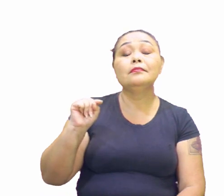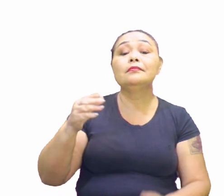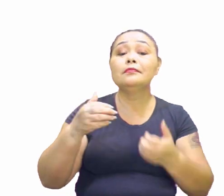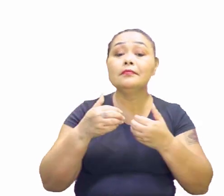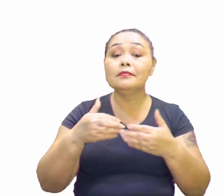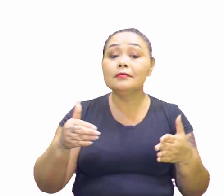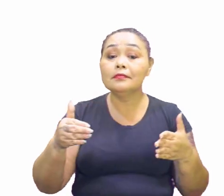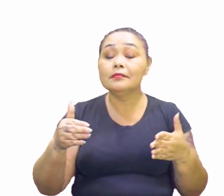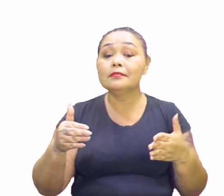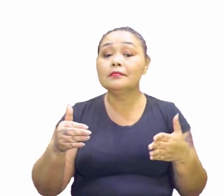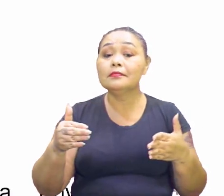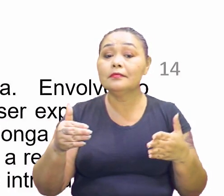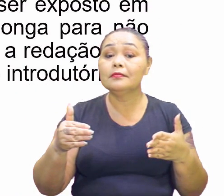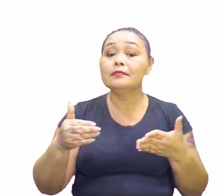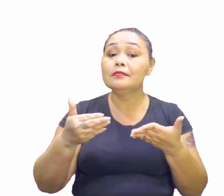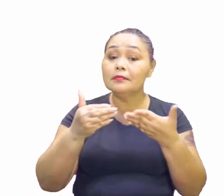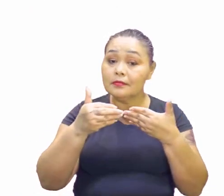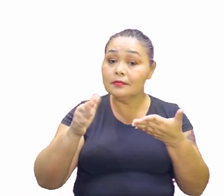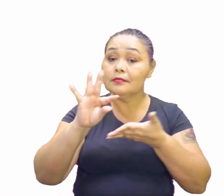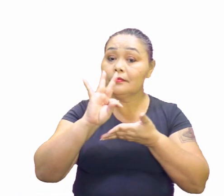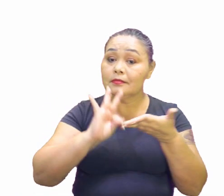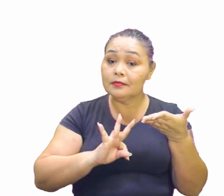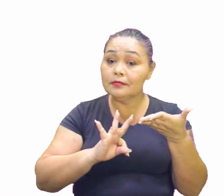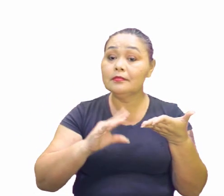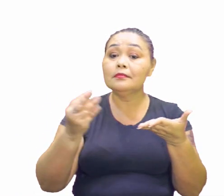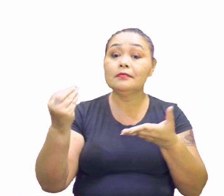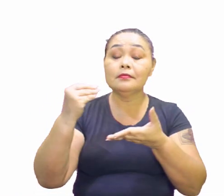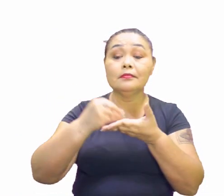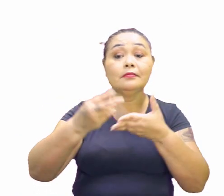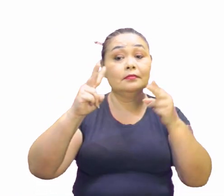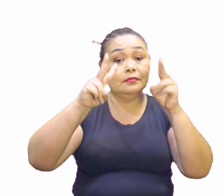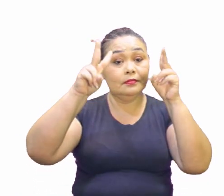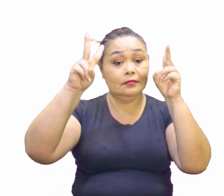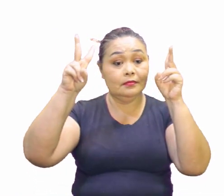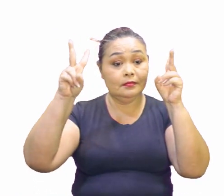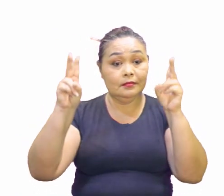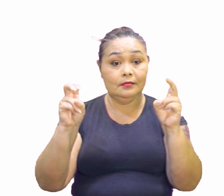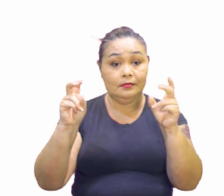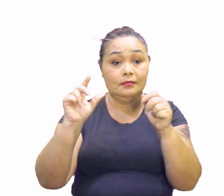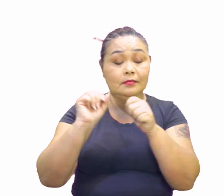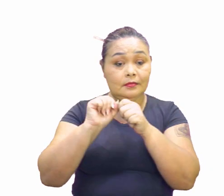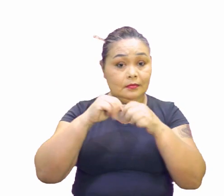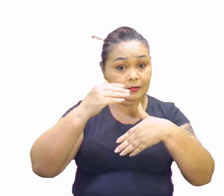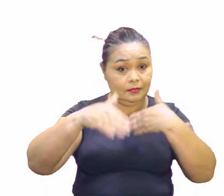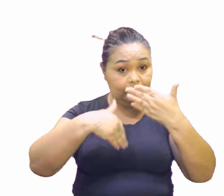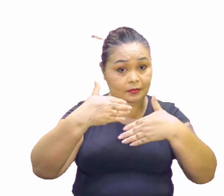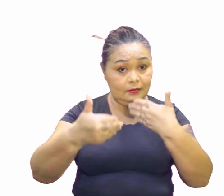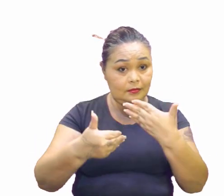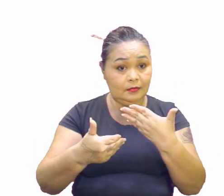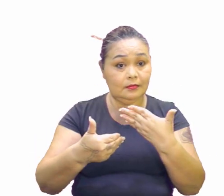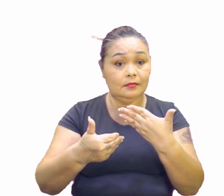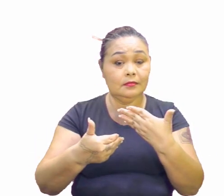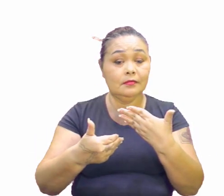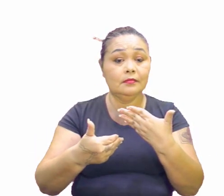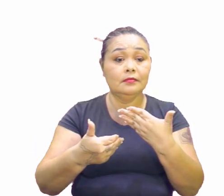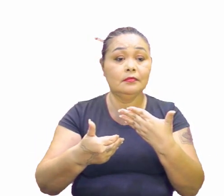Na introdução, o início do texto deve conter o tema a ser